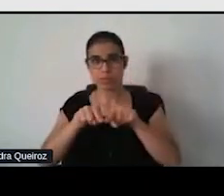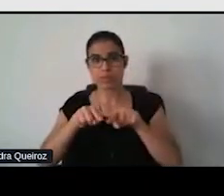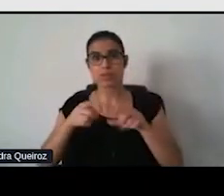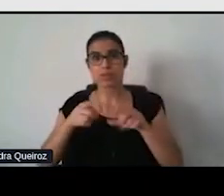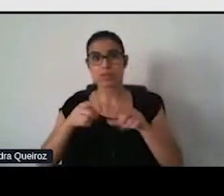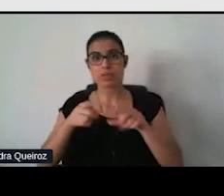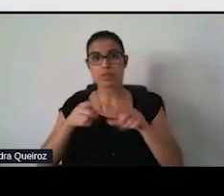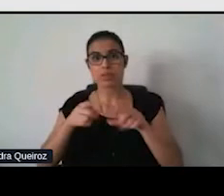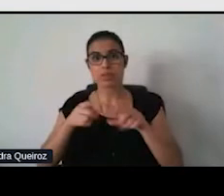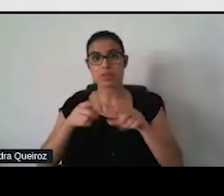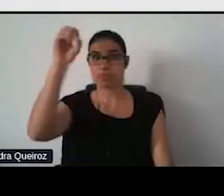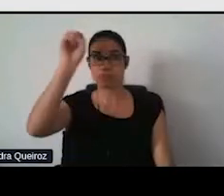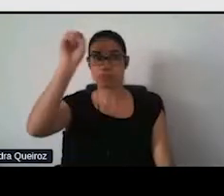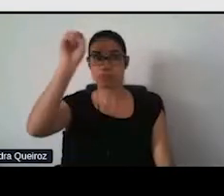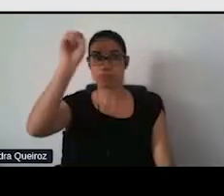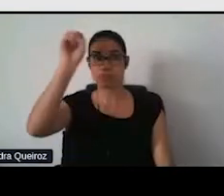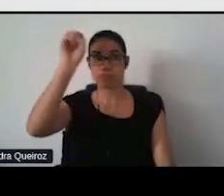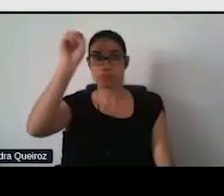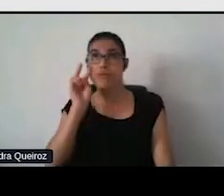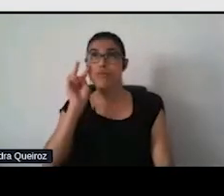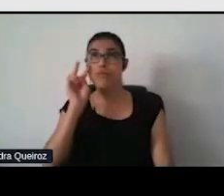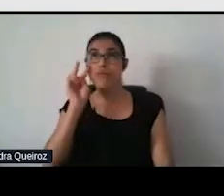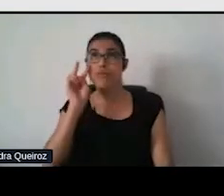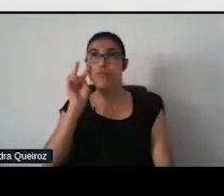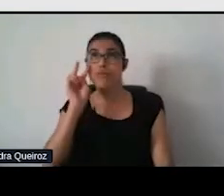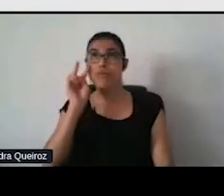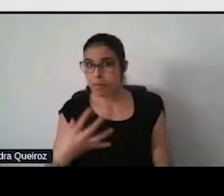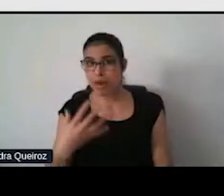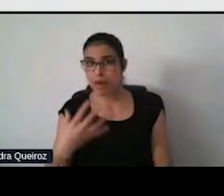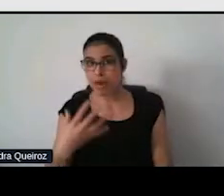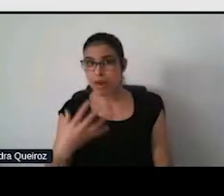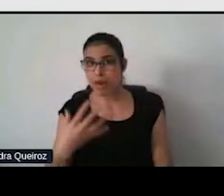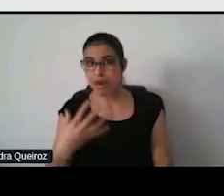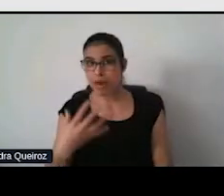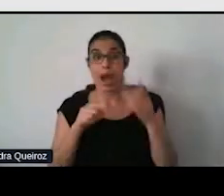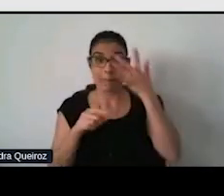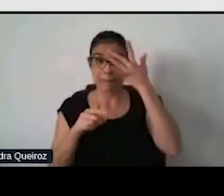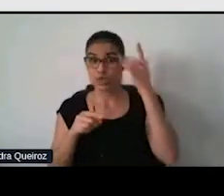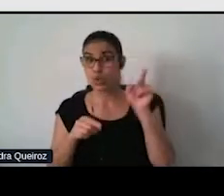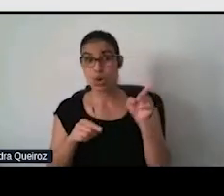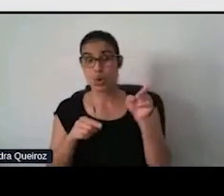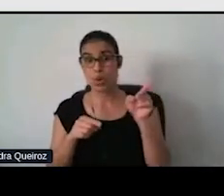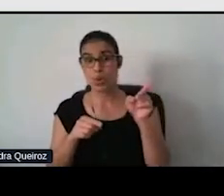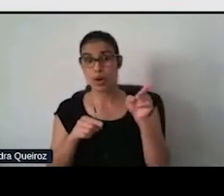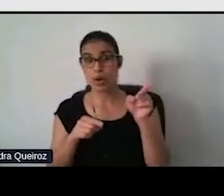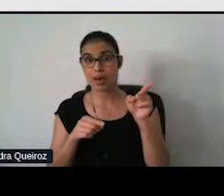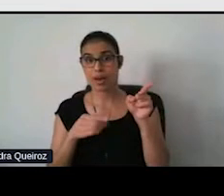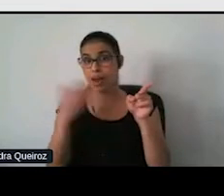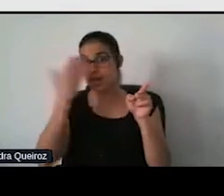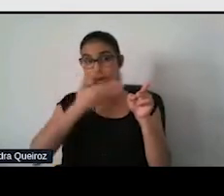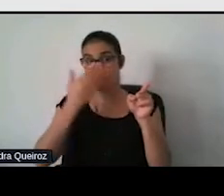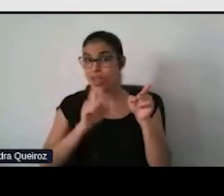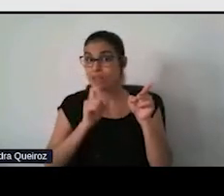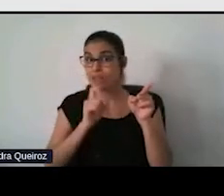tem uma simulação que, mesmo que não veja o verde, a pessoa sabe quando pode avançar pelo ícone.